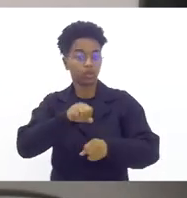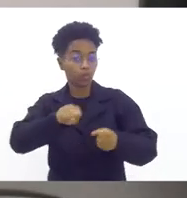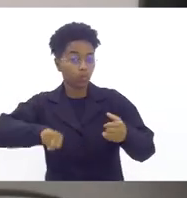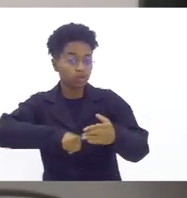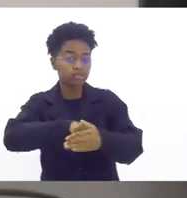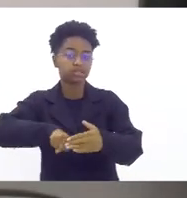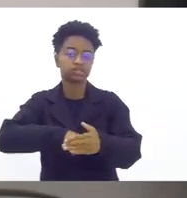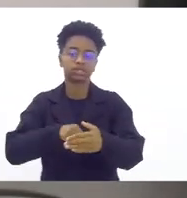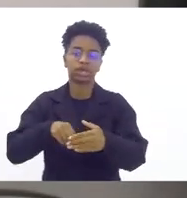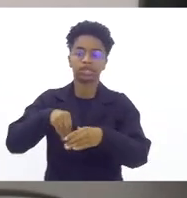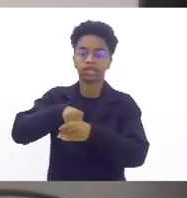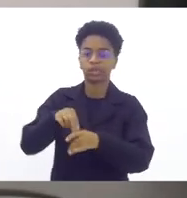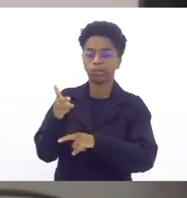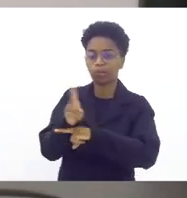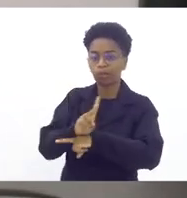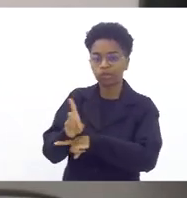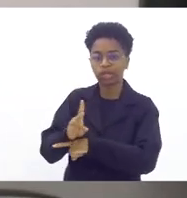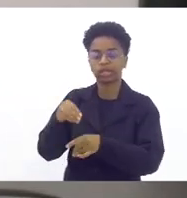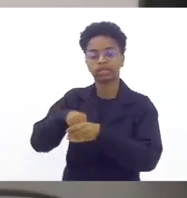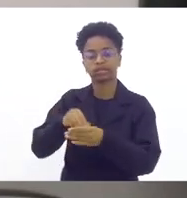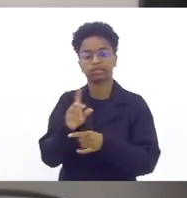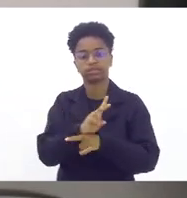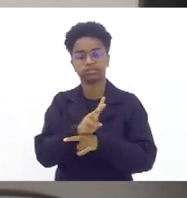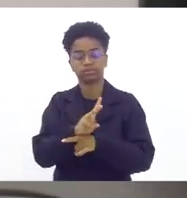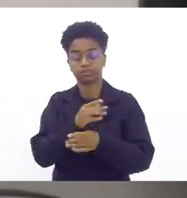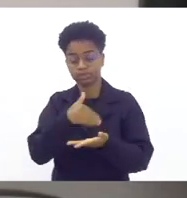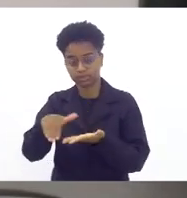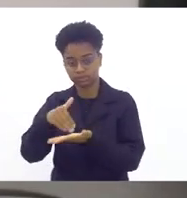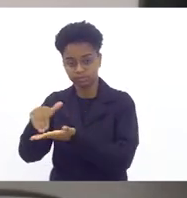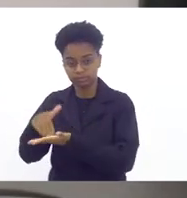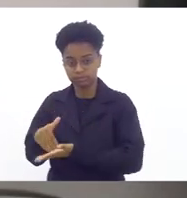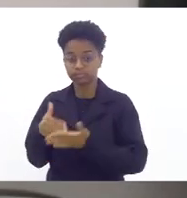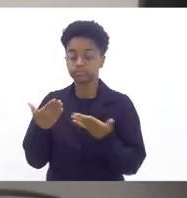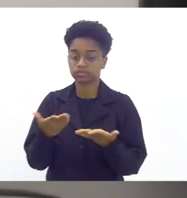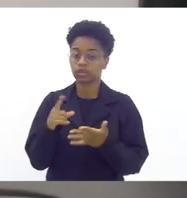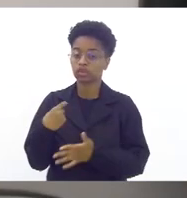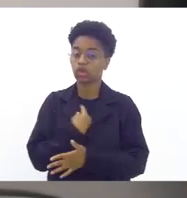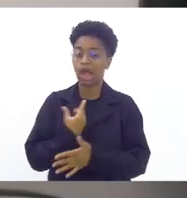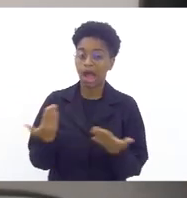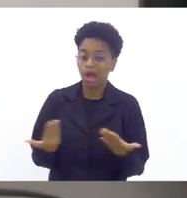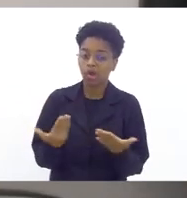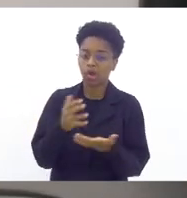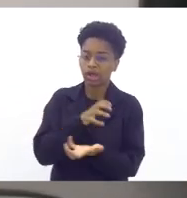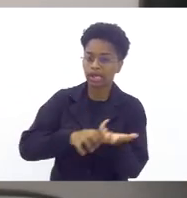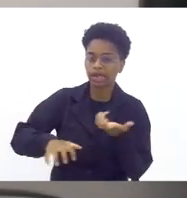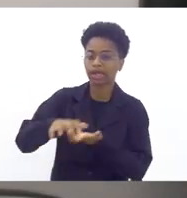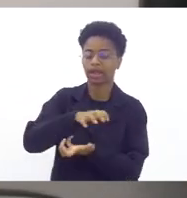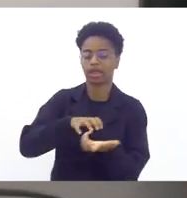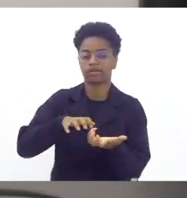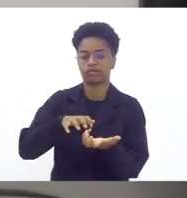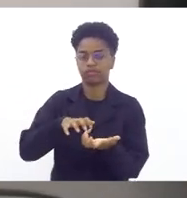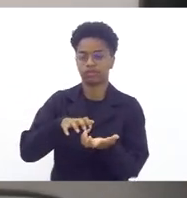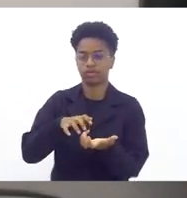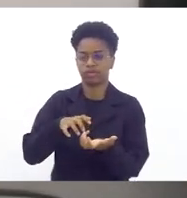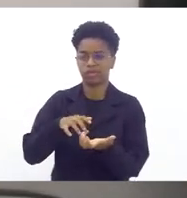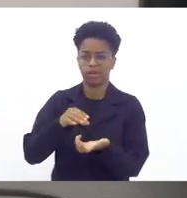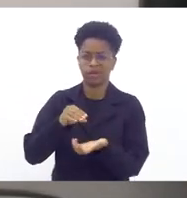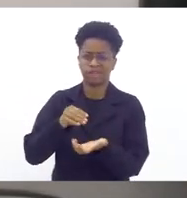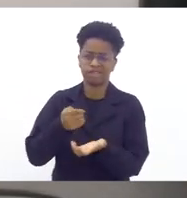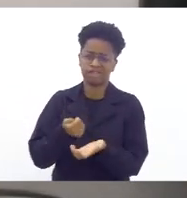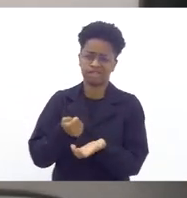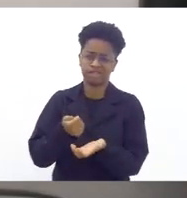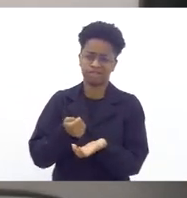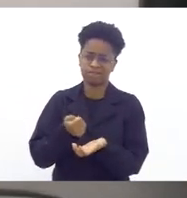nas portarias, nas secretarias. E nós estamos numa greve, falta pouco tempo para